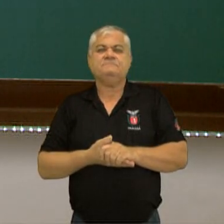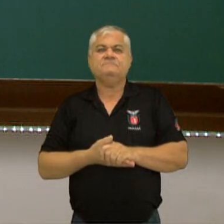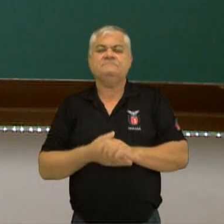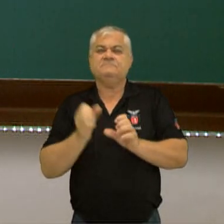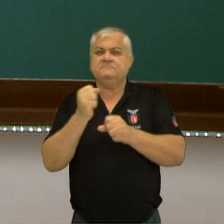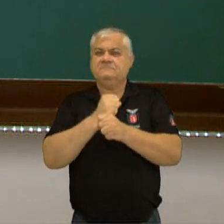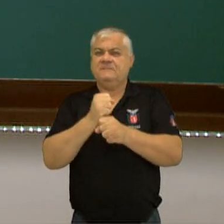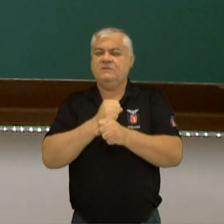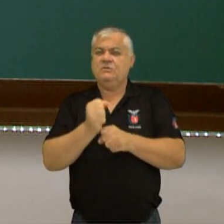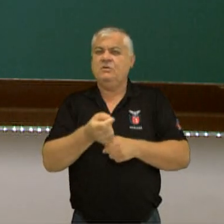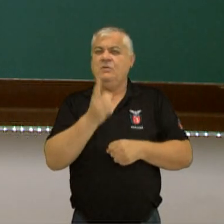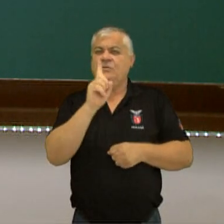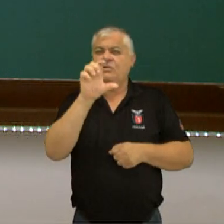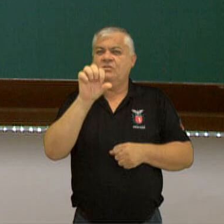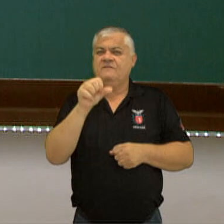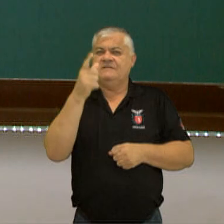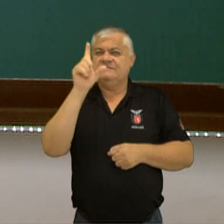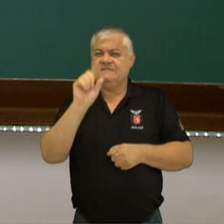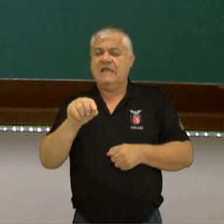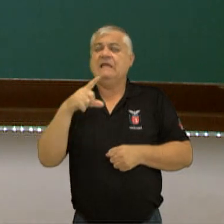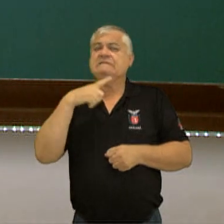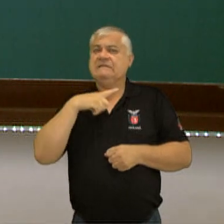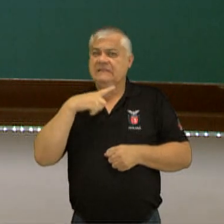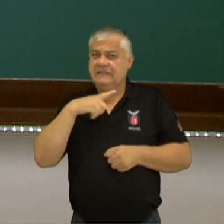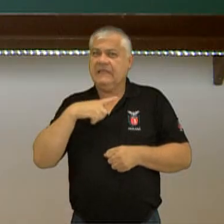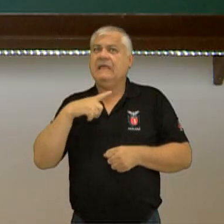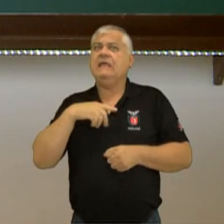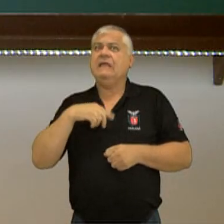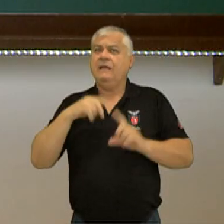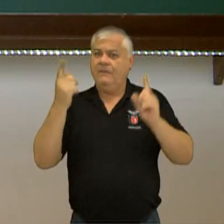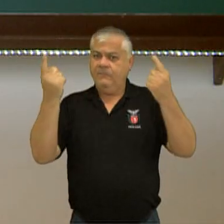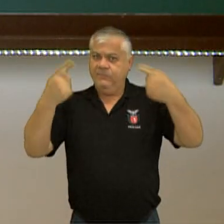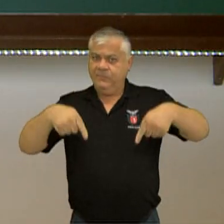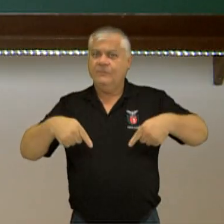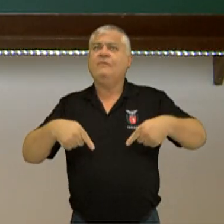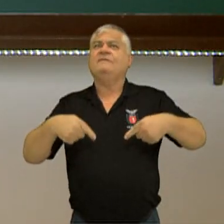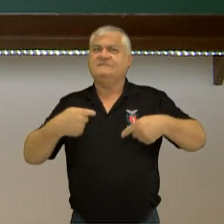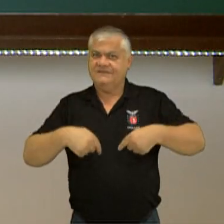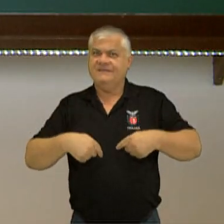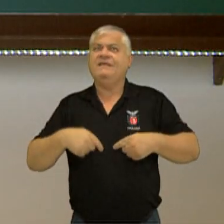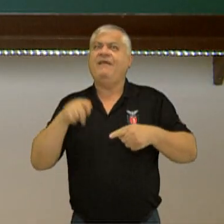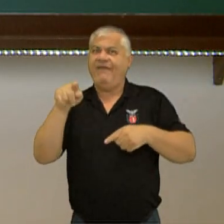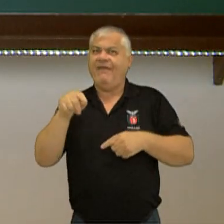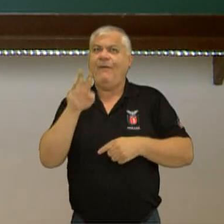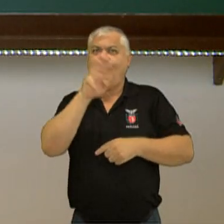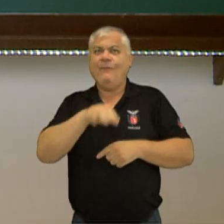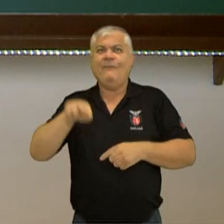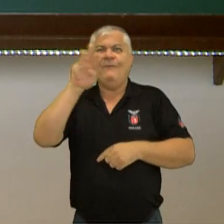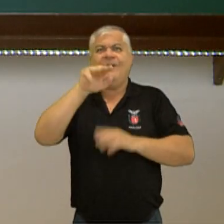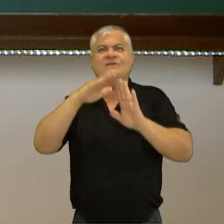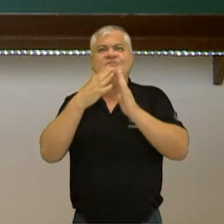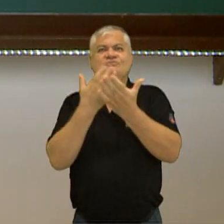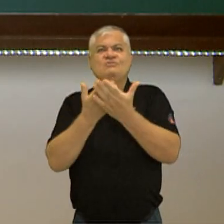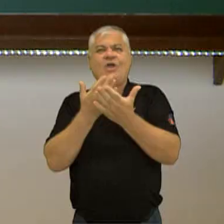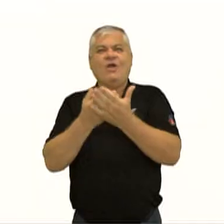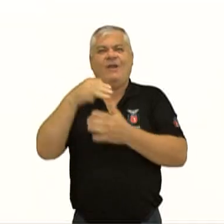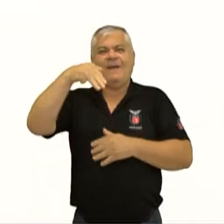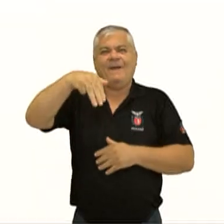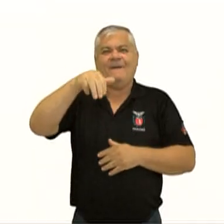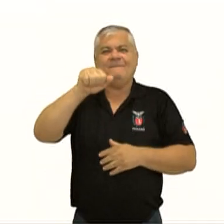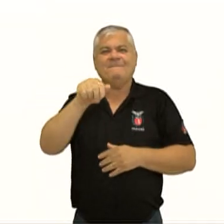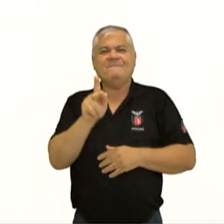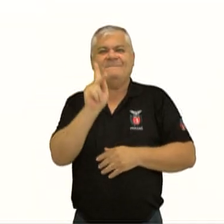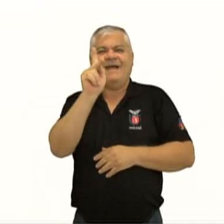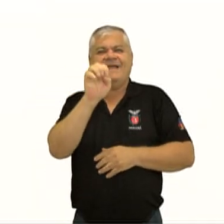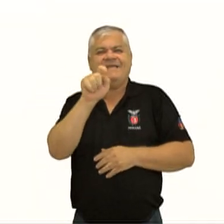Em 1910, existem relatos de partidas pelo Colégio Mackenzie. Então, em 1910, já tem alguns relatos ali na história de